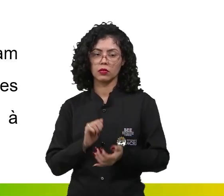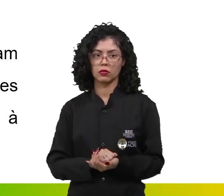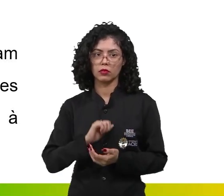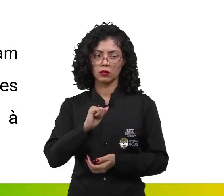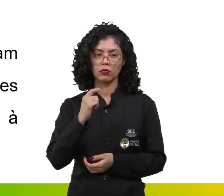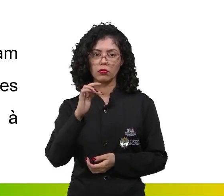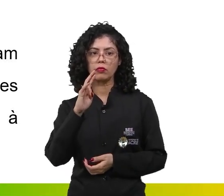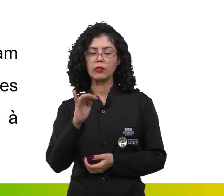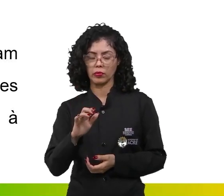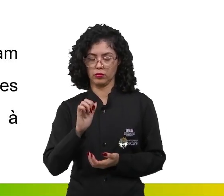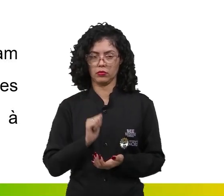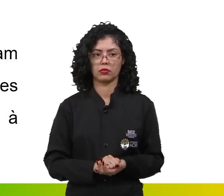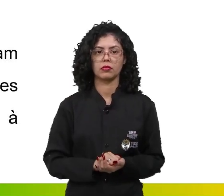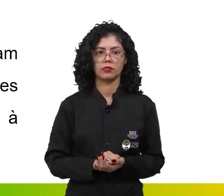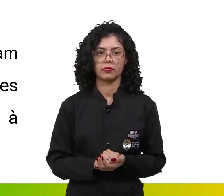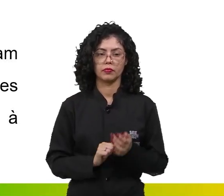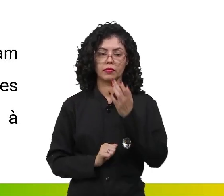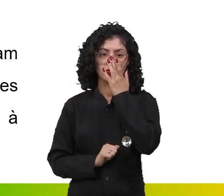Fim do apartheid.